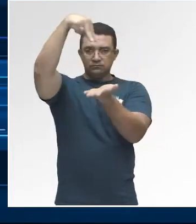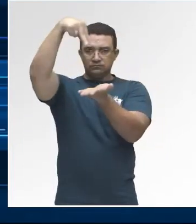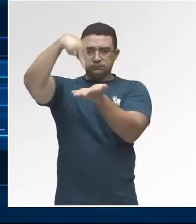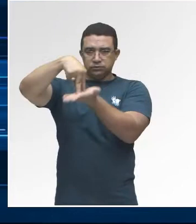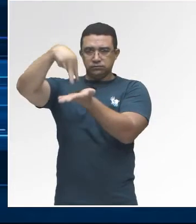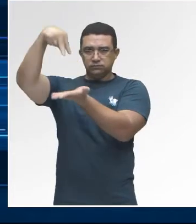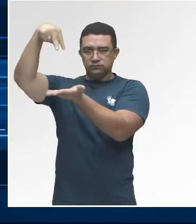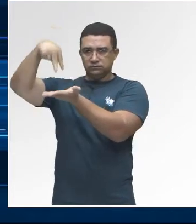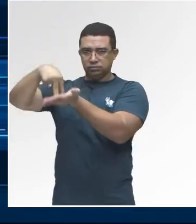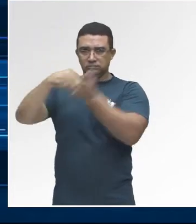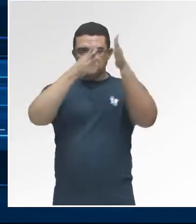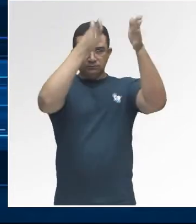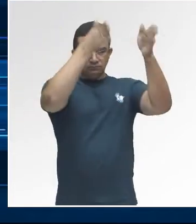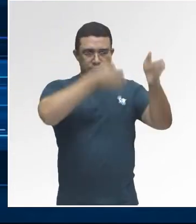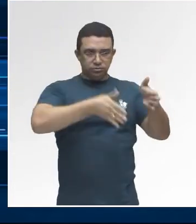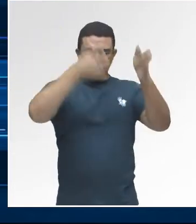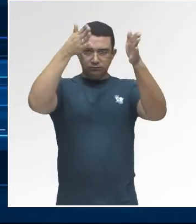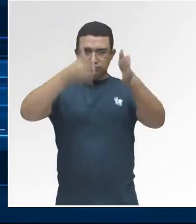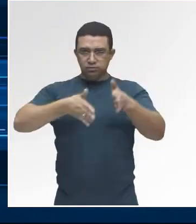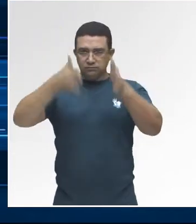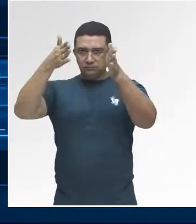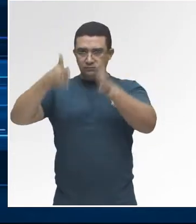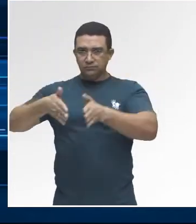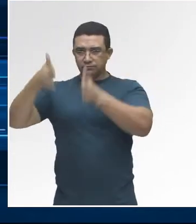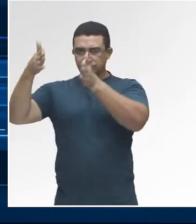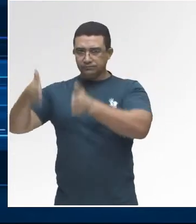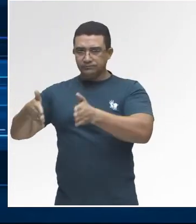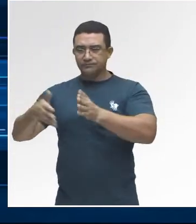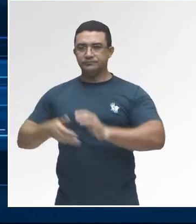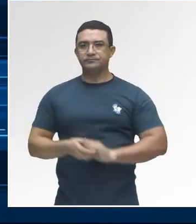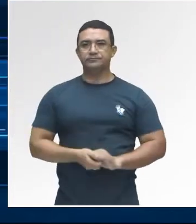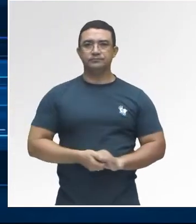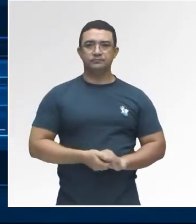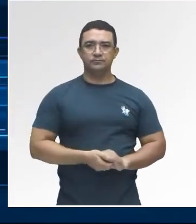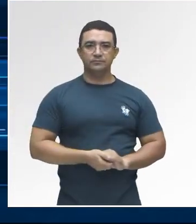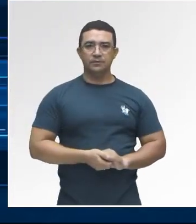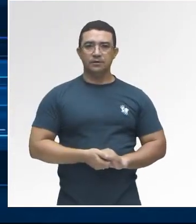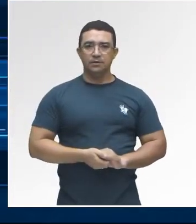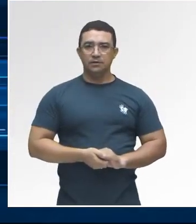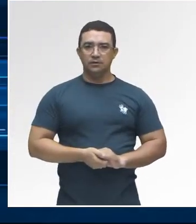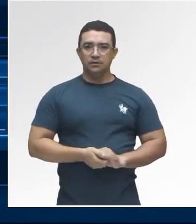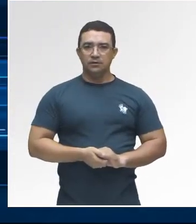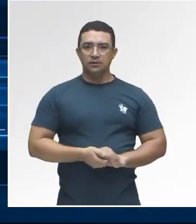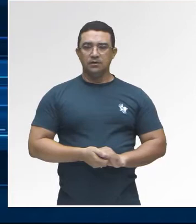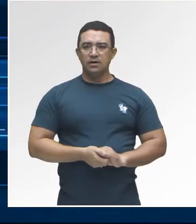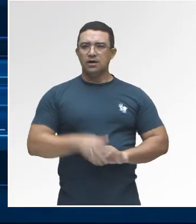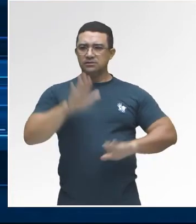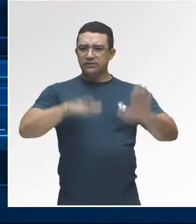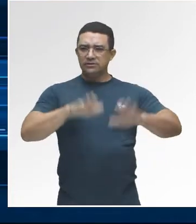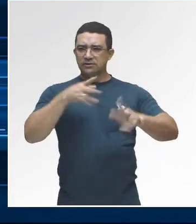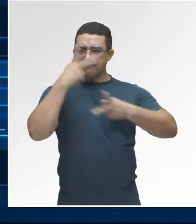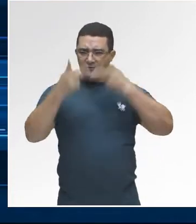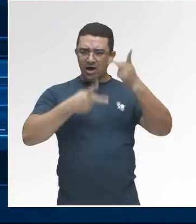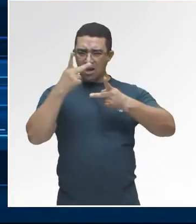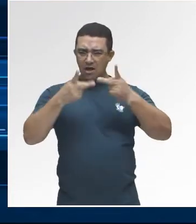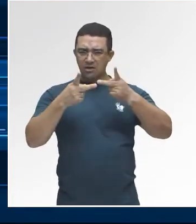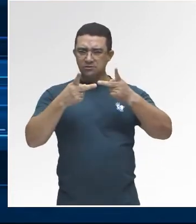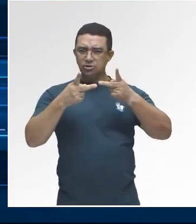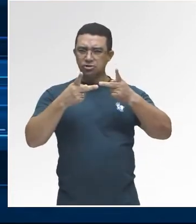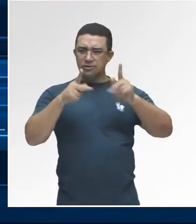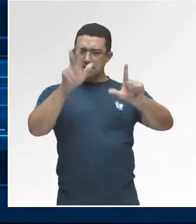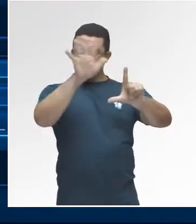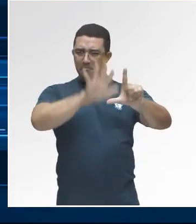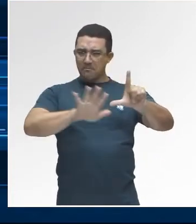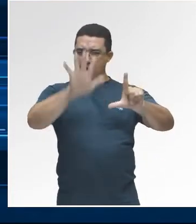que se referem àquele primeiro texto. Então, quando a gente fala de imagens ou de palavras,